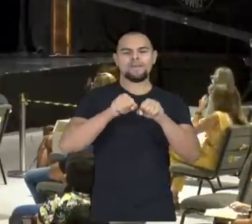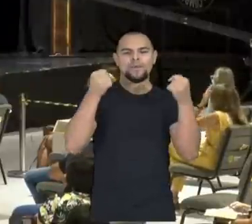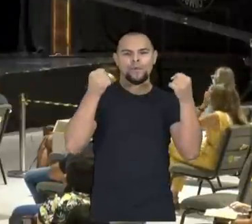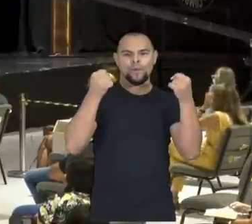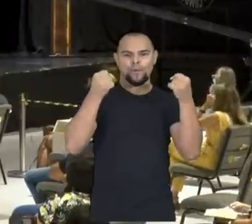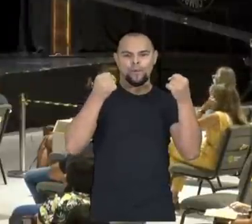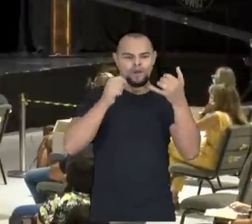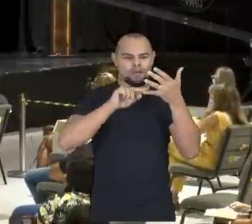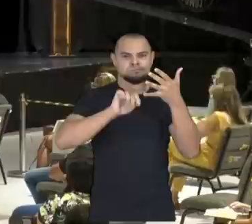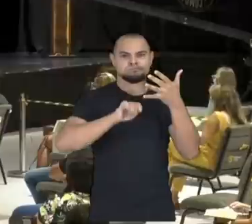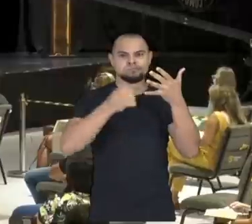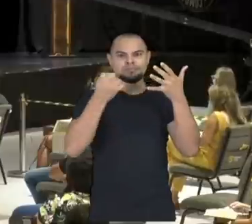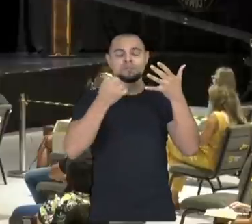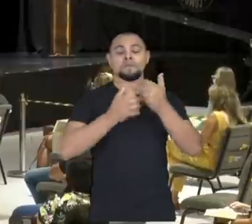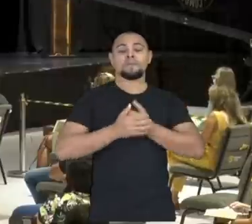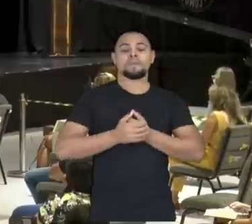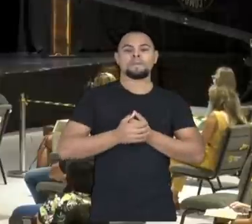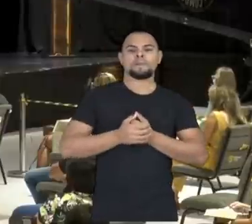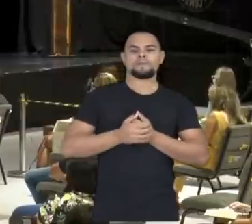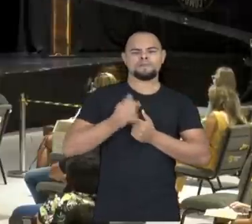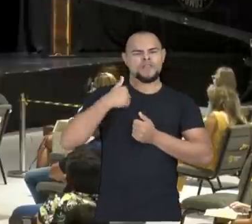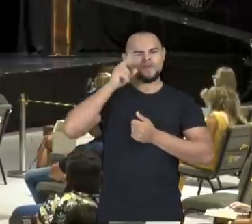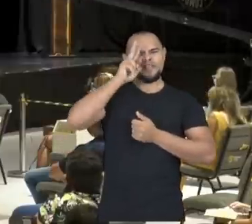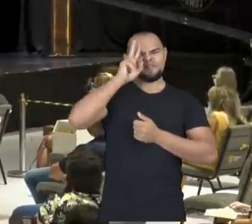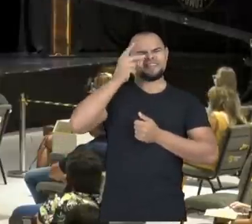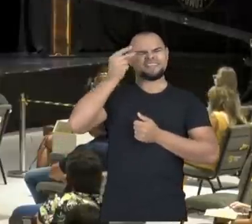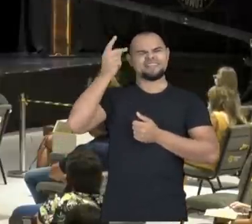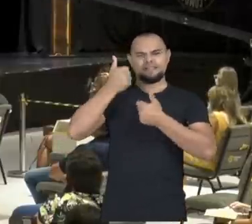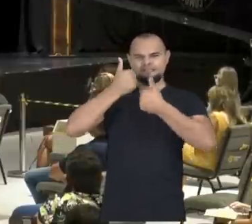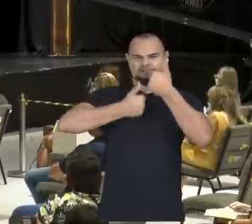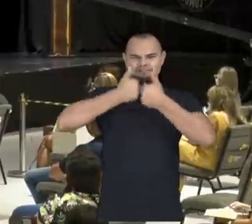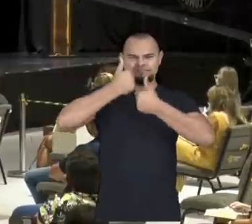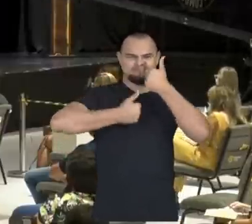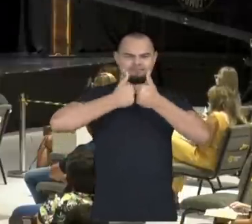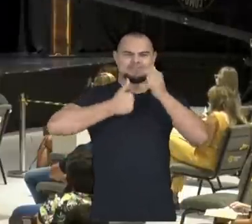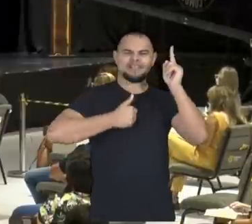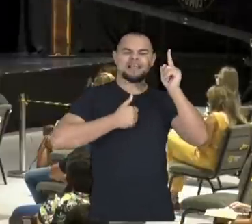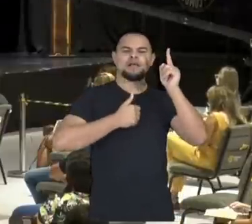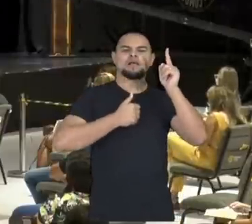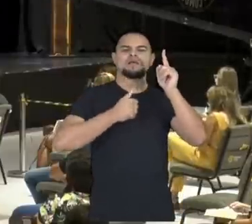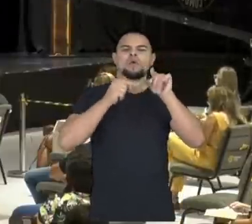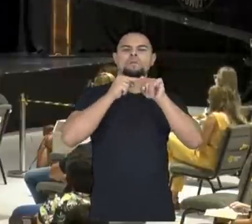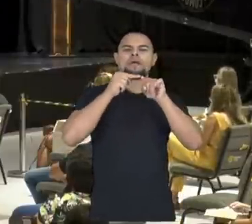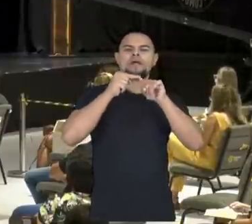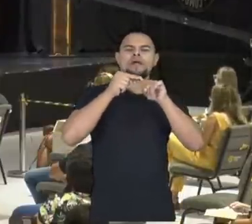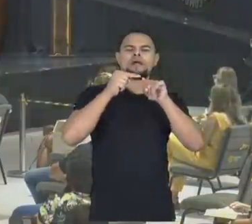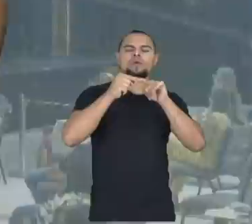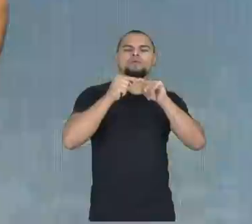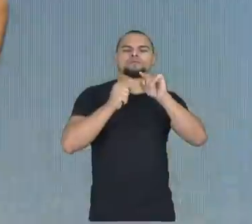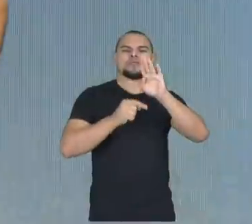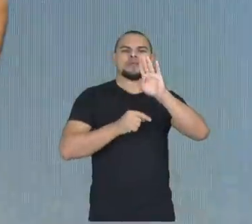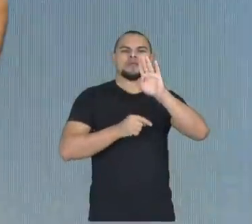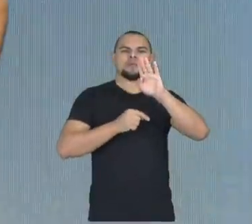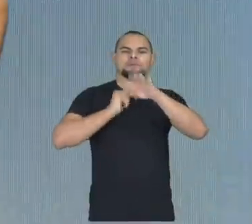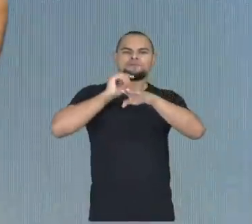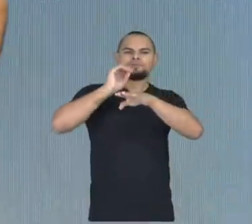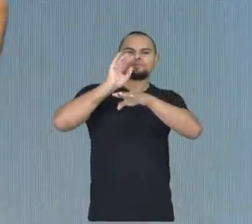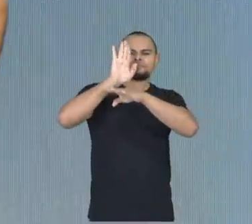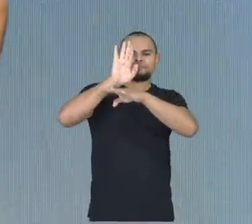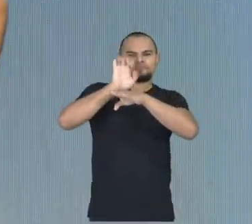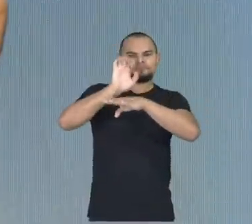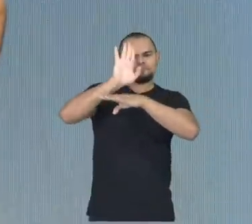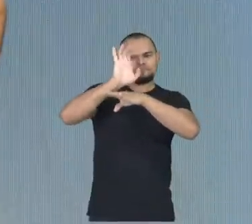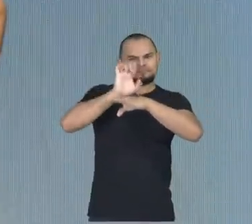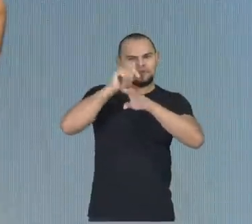Isso me fez lembrar que eu jogava num timezinho de futebol lá no bairro dos Estados, que era onde eu vivi praticamente toda a minha infância, até os 18